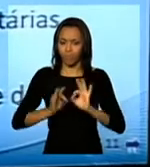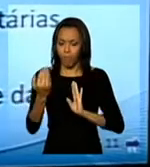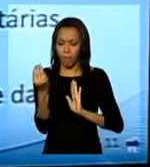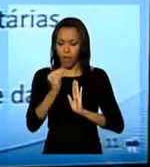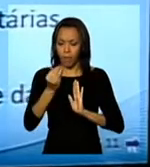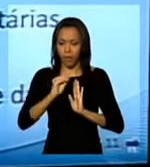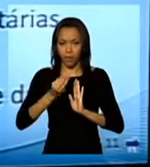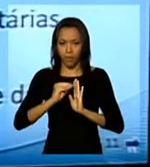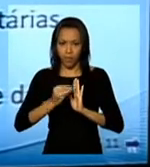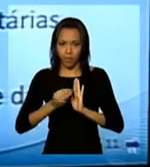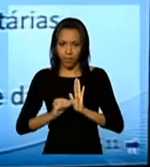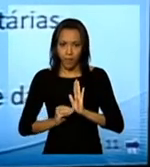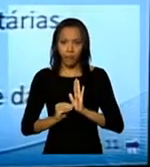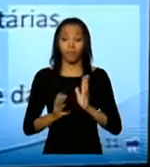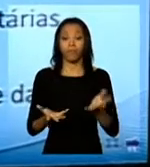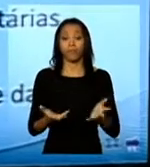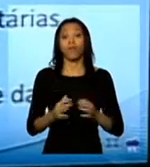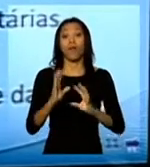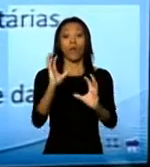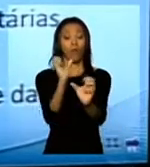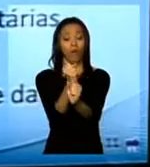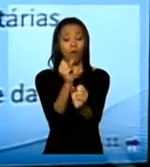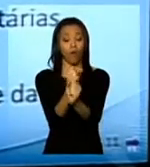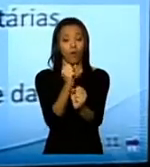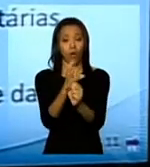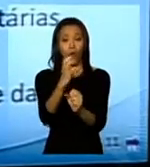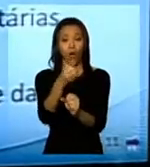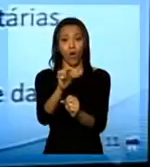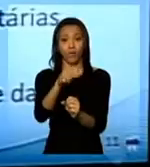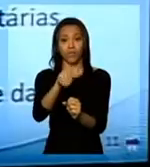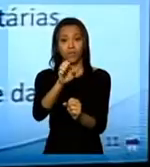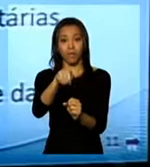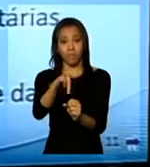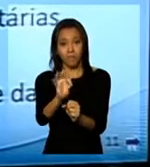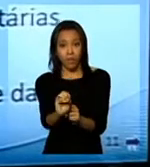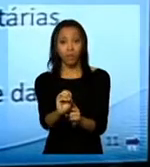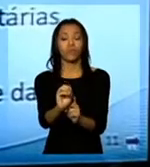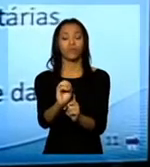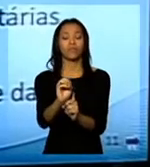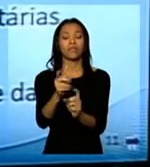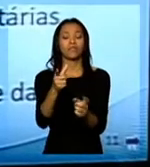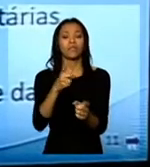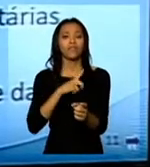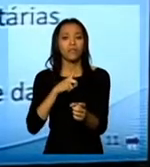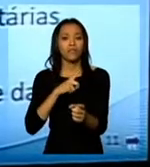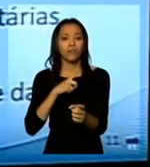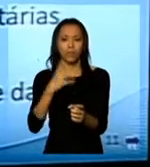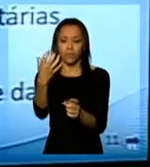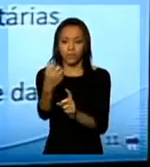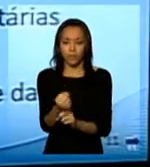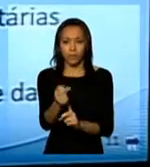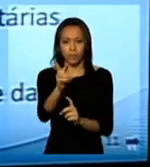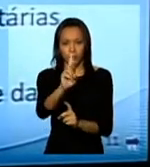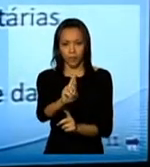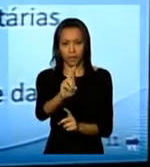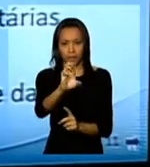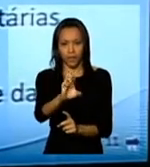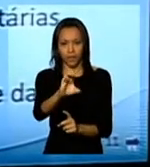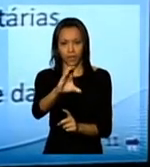O orçamento foi feito com estimativas conservadoras de receita, certo? Então, a